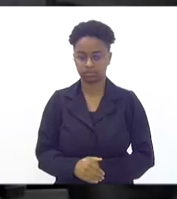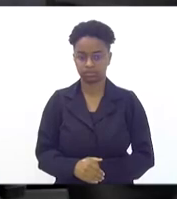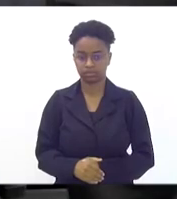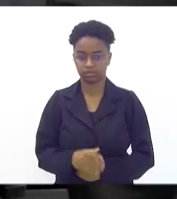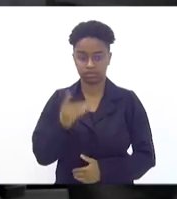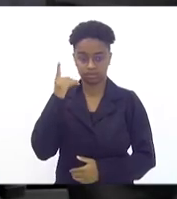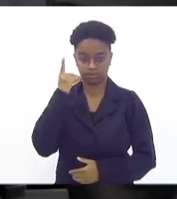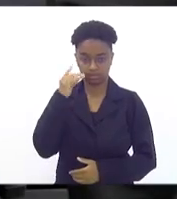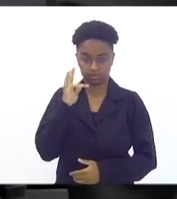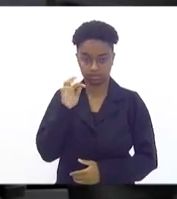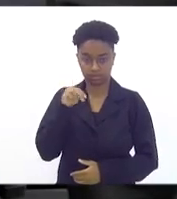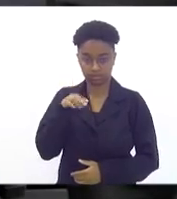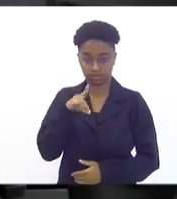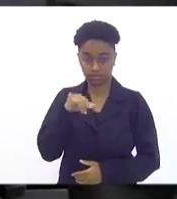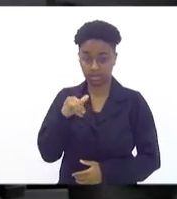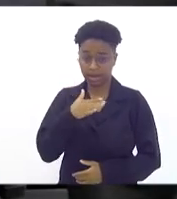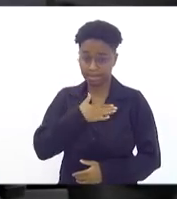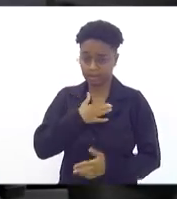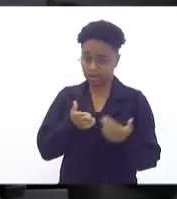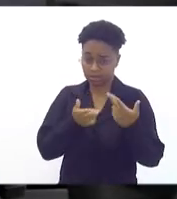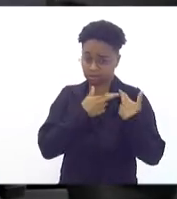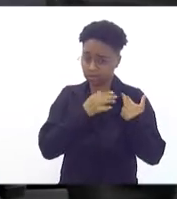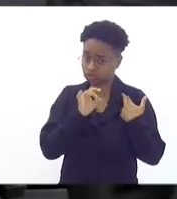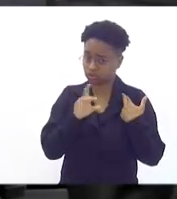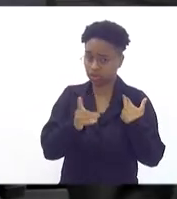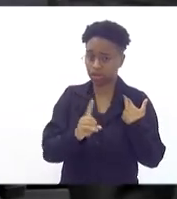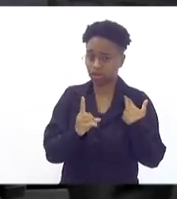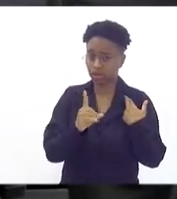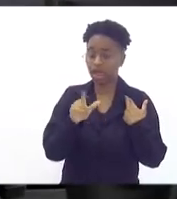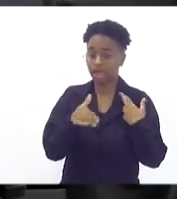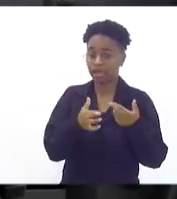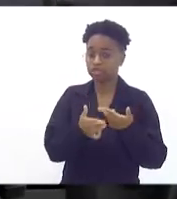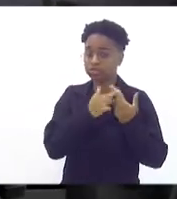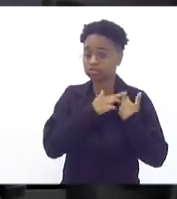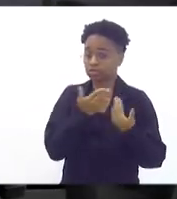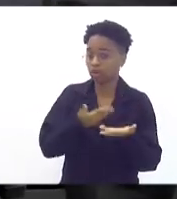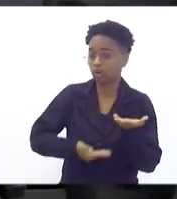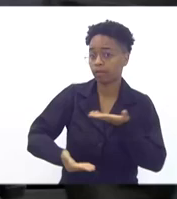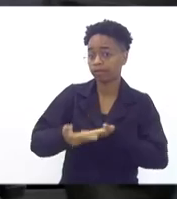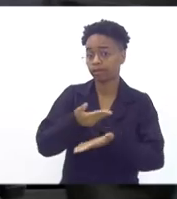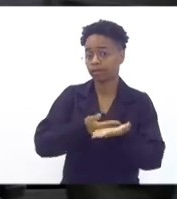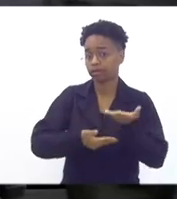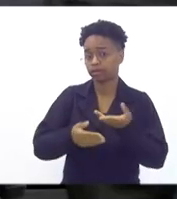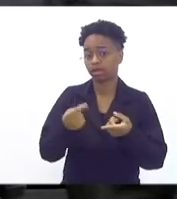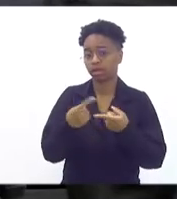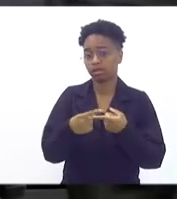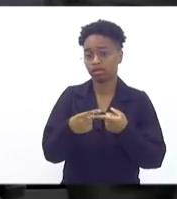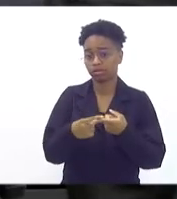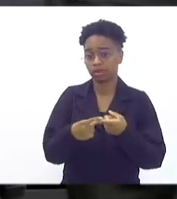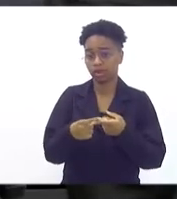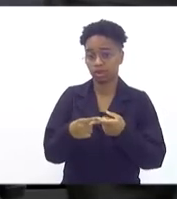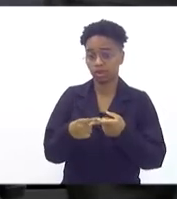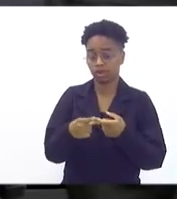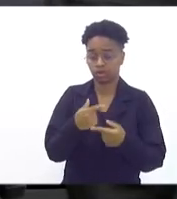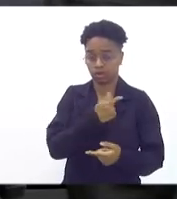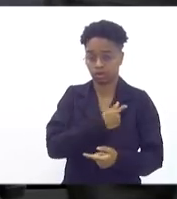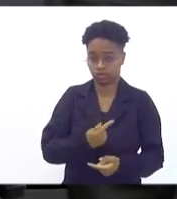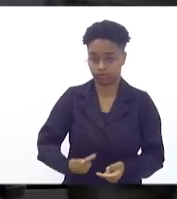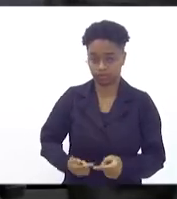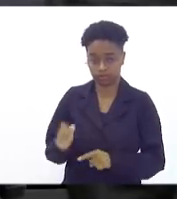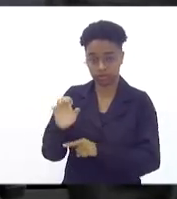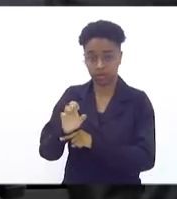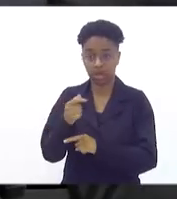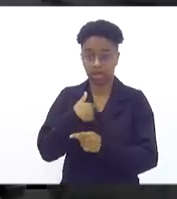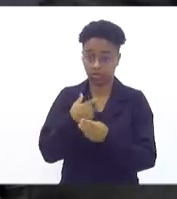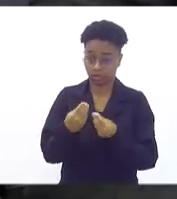não é só minha responsabilidade partilhada poder concedente ao governo do estado lá do senso né eu vou